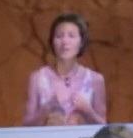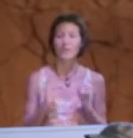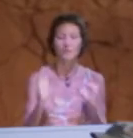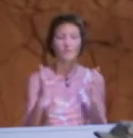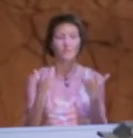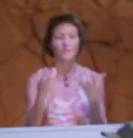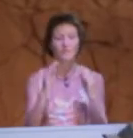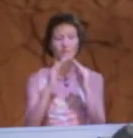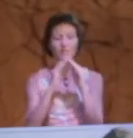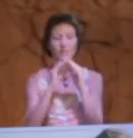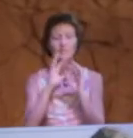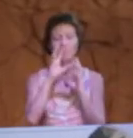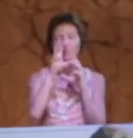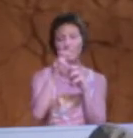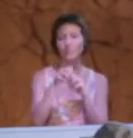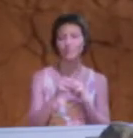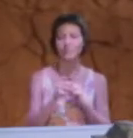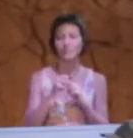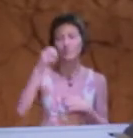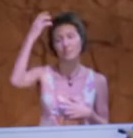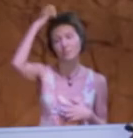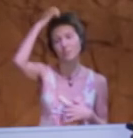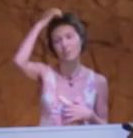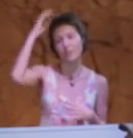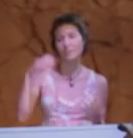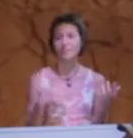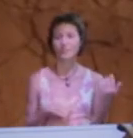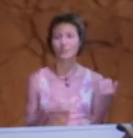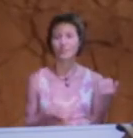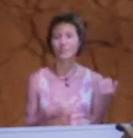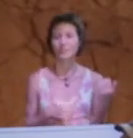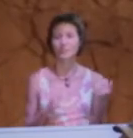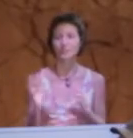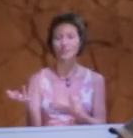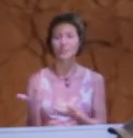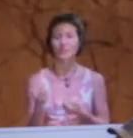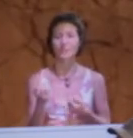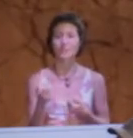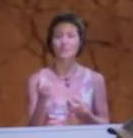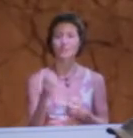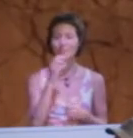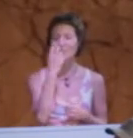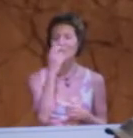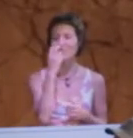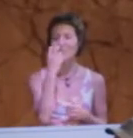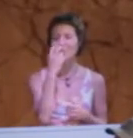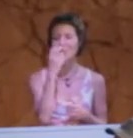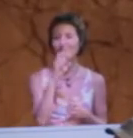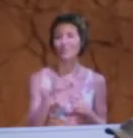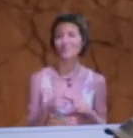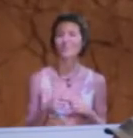onça. E o macaco, além de ser o tocador, ele também convidou o amigo porco, que era gordinho, era o